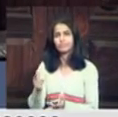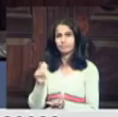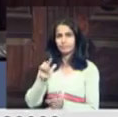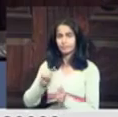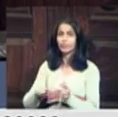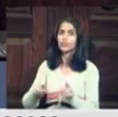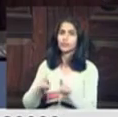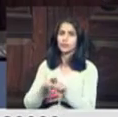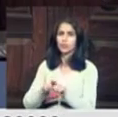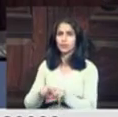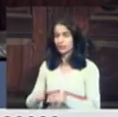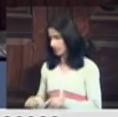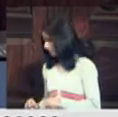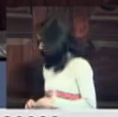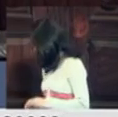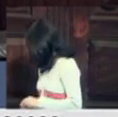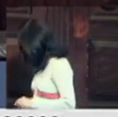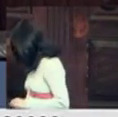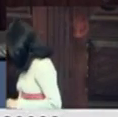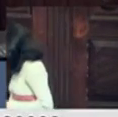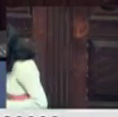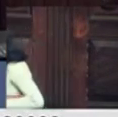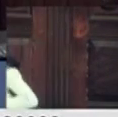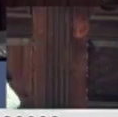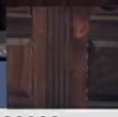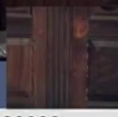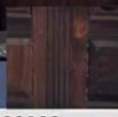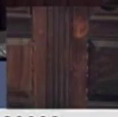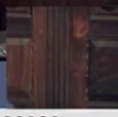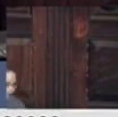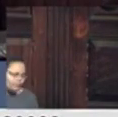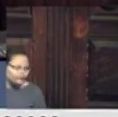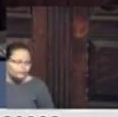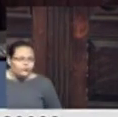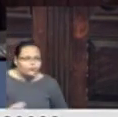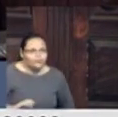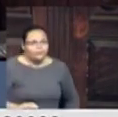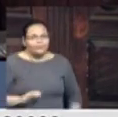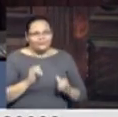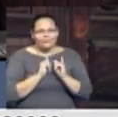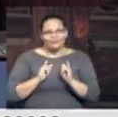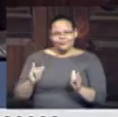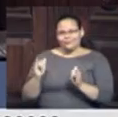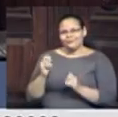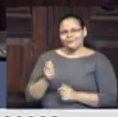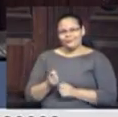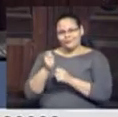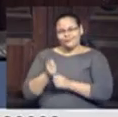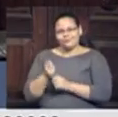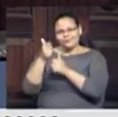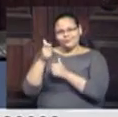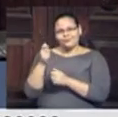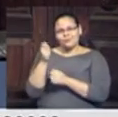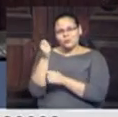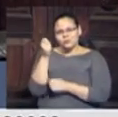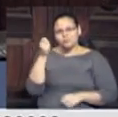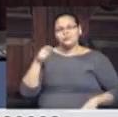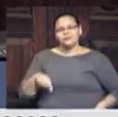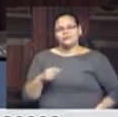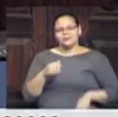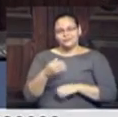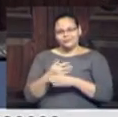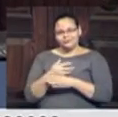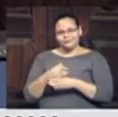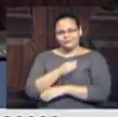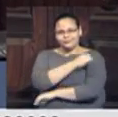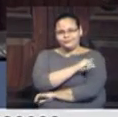ao Carnaval. As notícias são que vai ter água no chope no Réveillon da cidade do Rio de Janeiro esse ano, que a Prefeitura